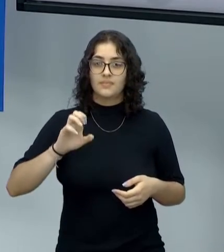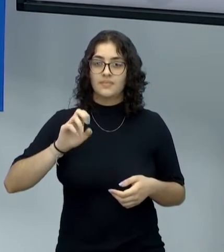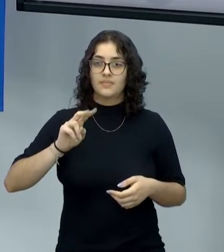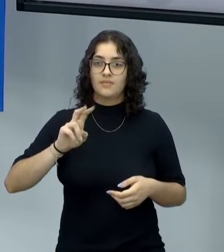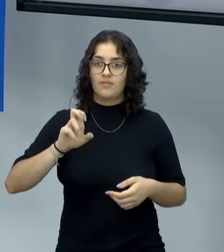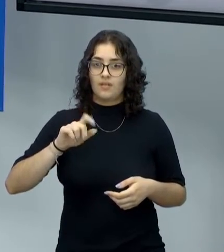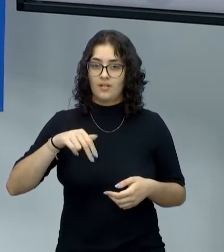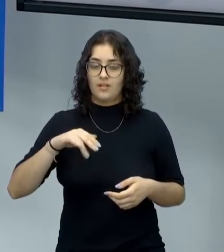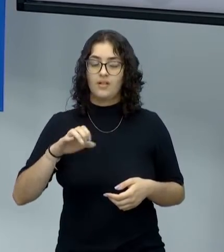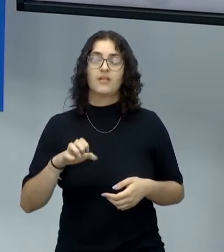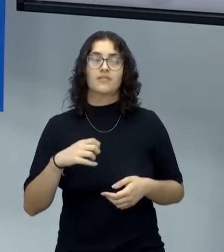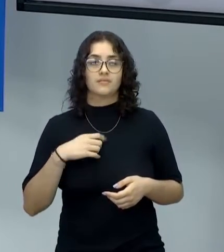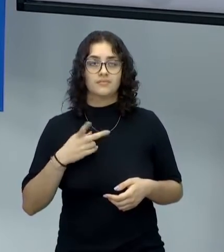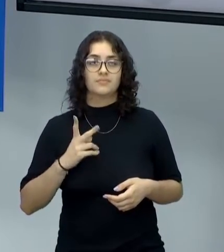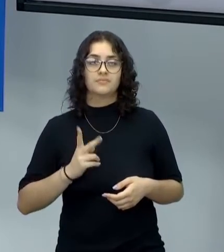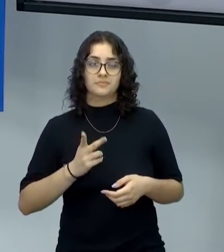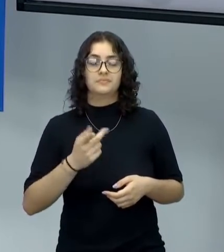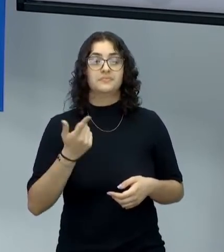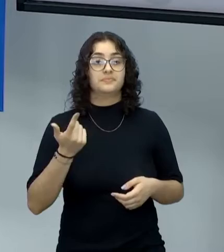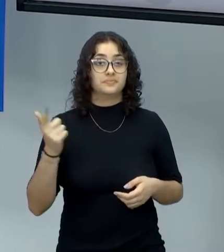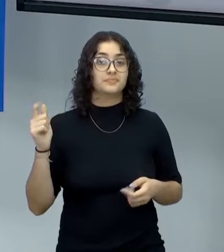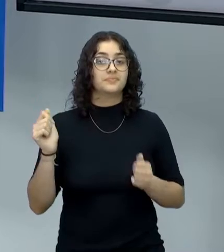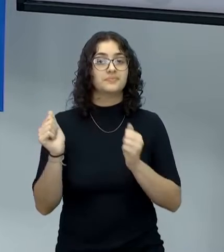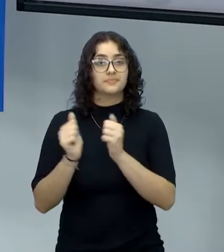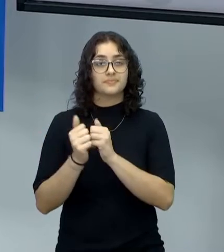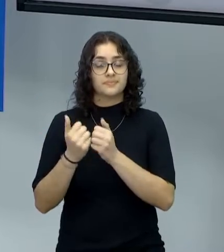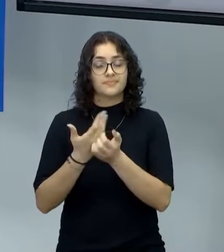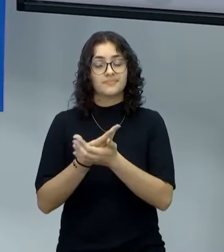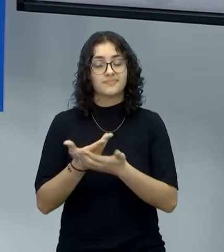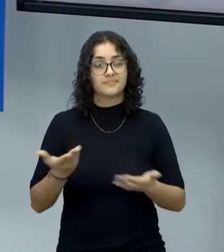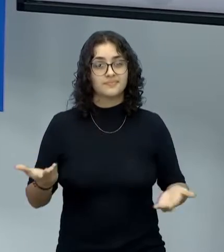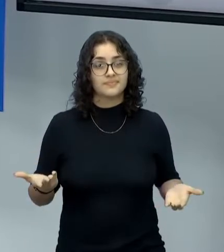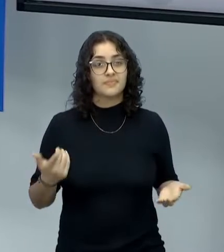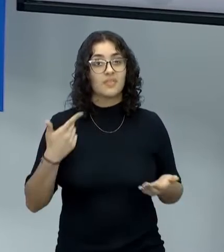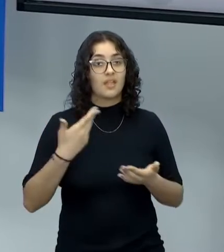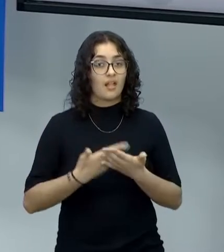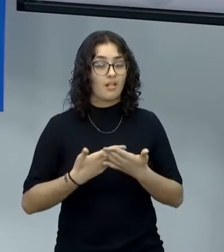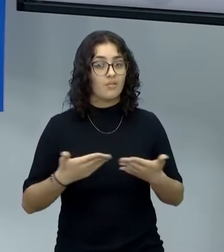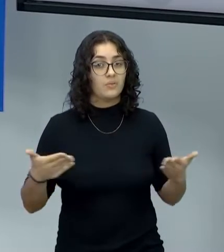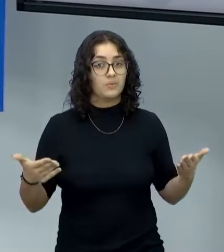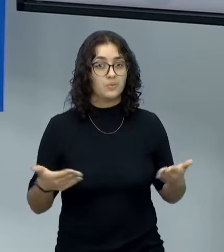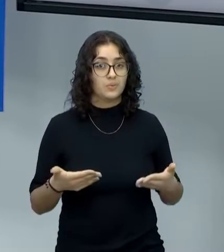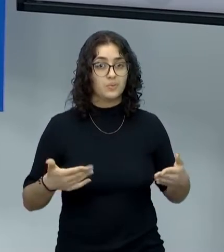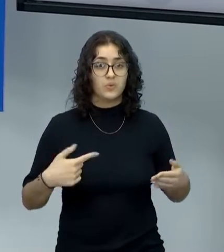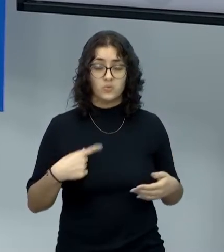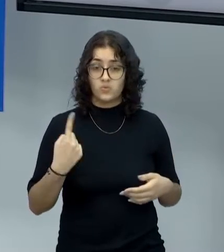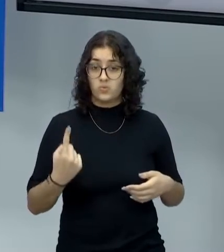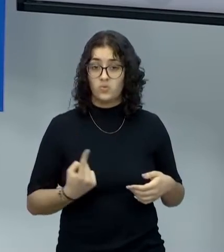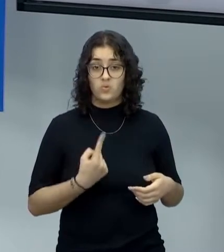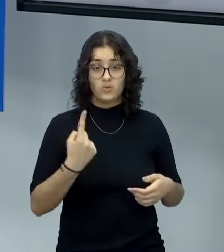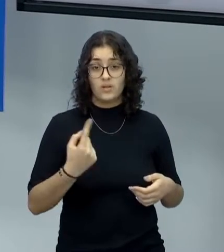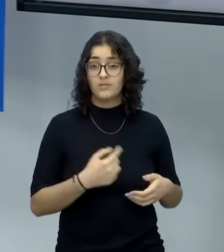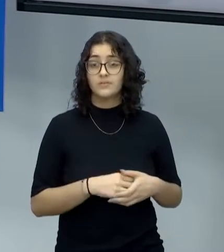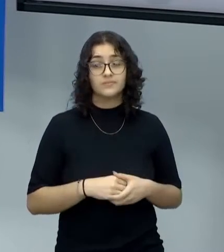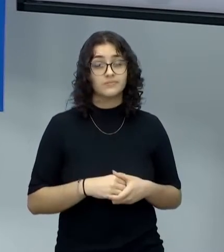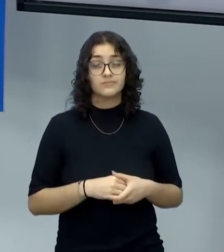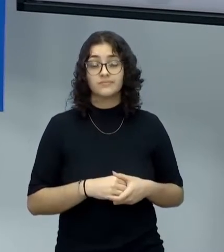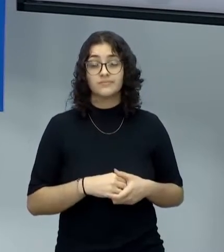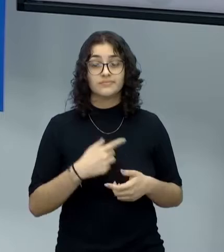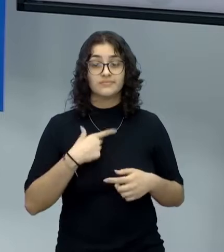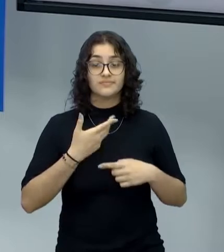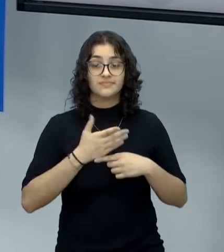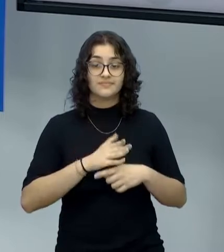estarei aí mais uma vez com vocês nessa aula. E eu nunca estou sozinha, né? Eu tenho